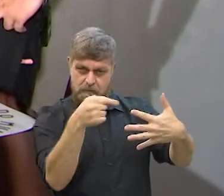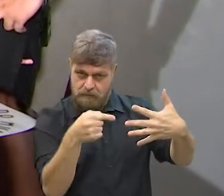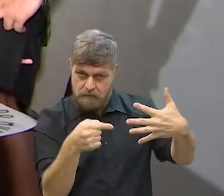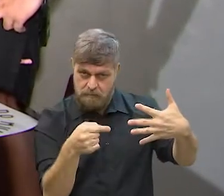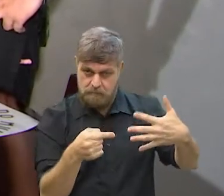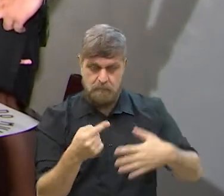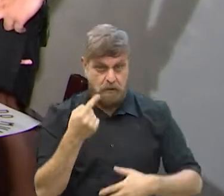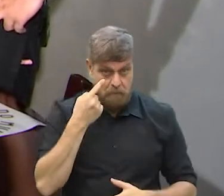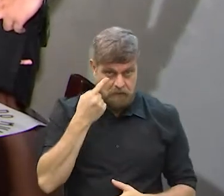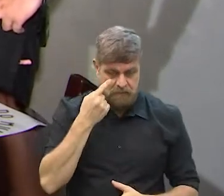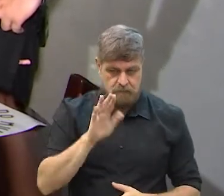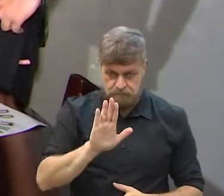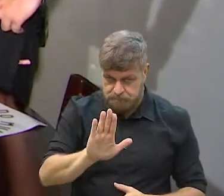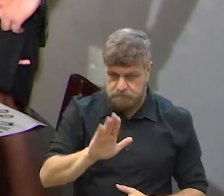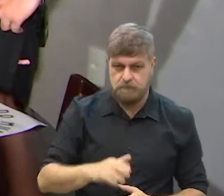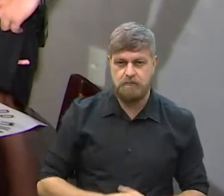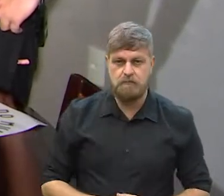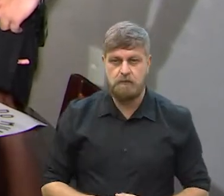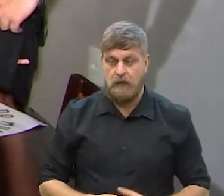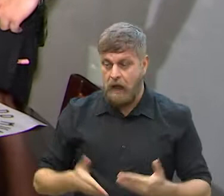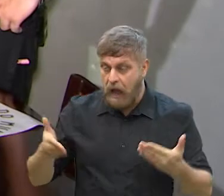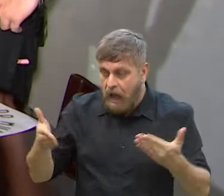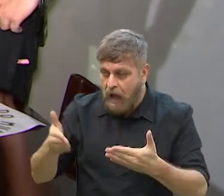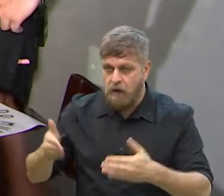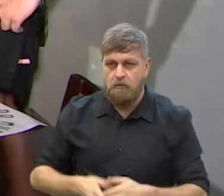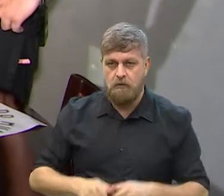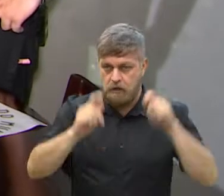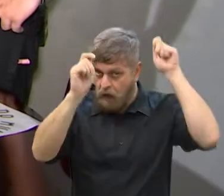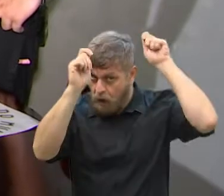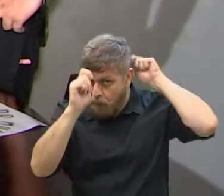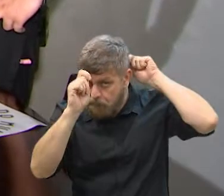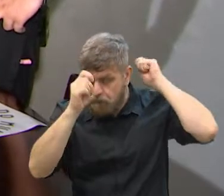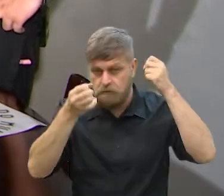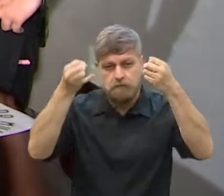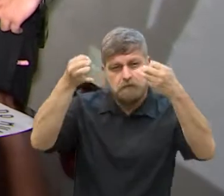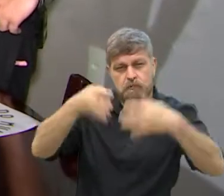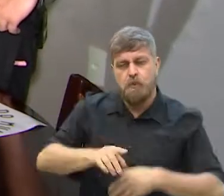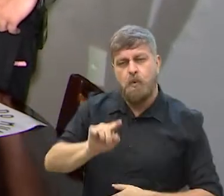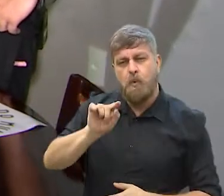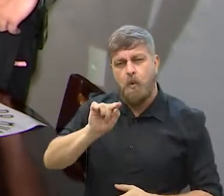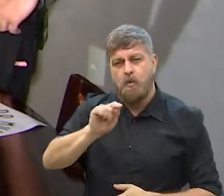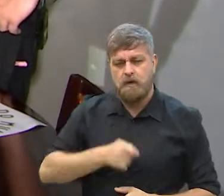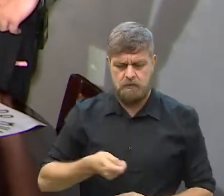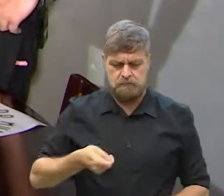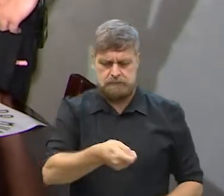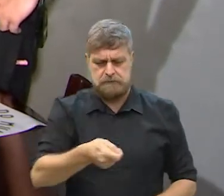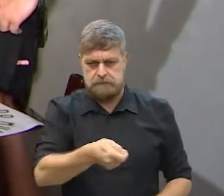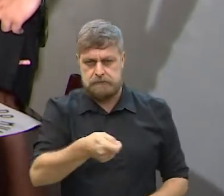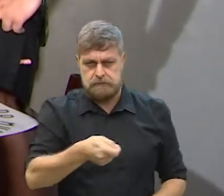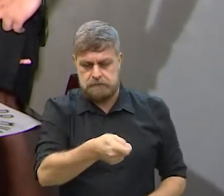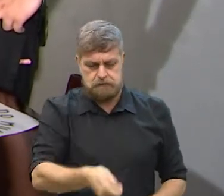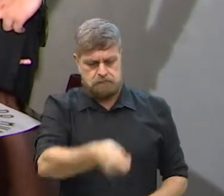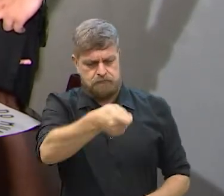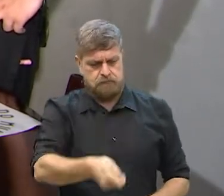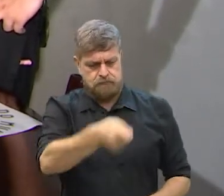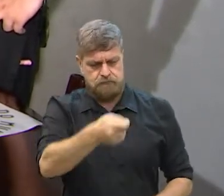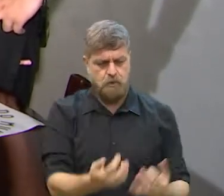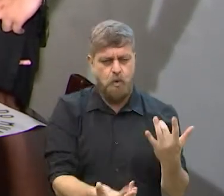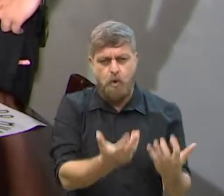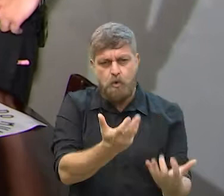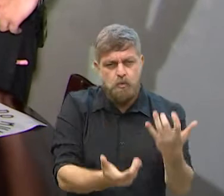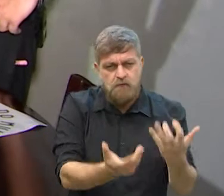lá. Nessa receita, o Paulo comentou que poderia ir numa frigideira, poderia ir no